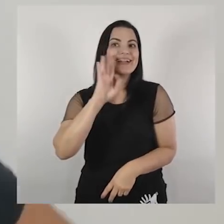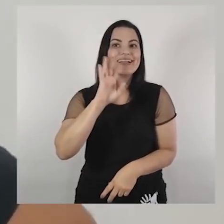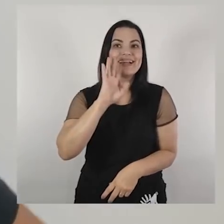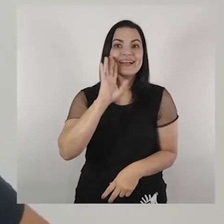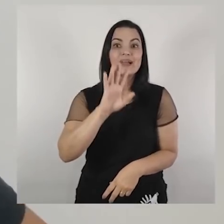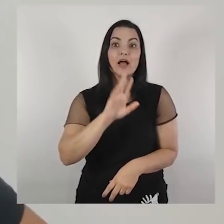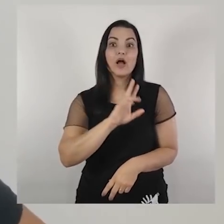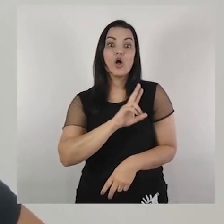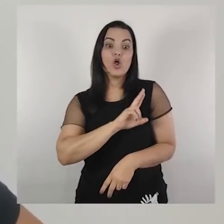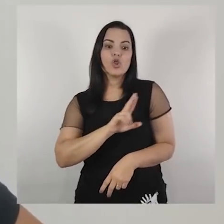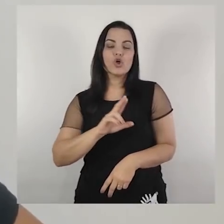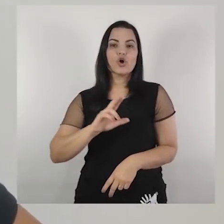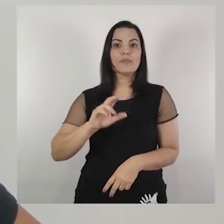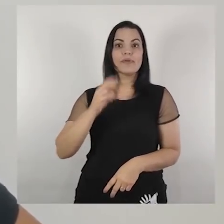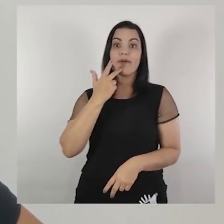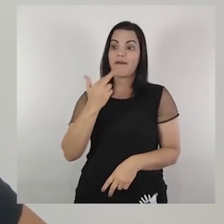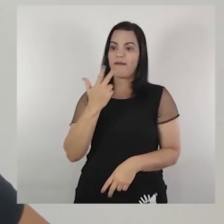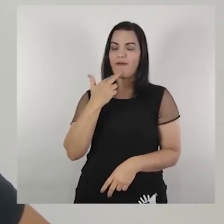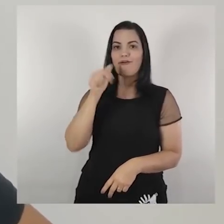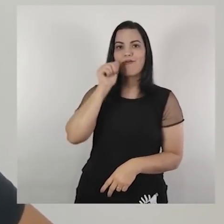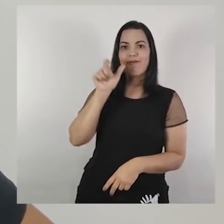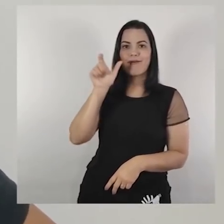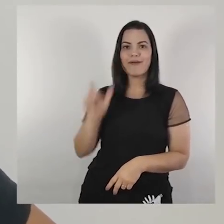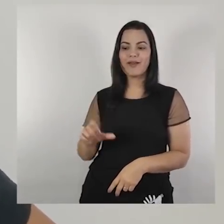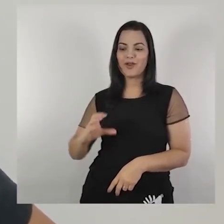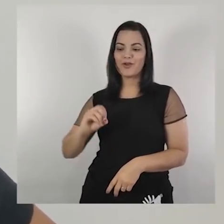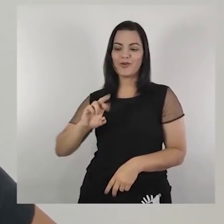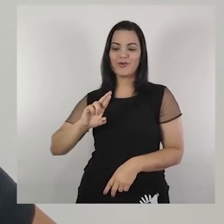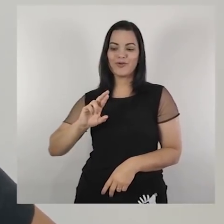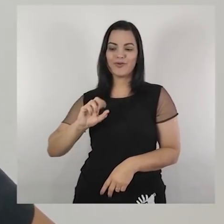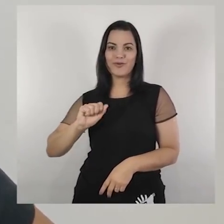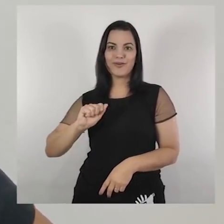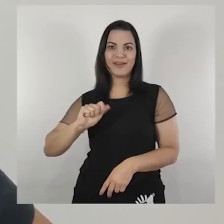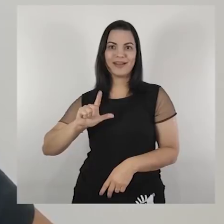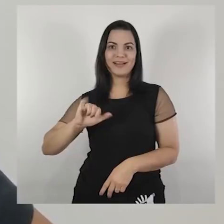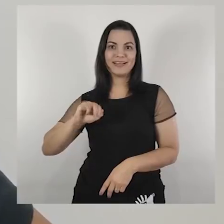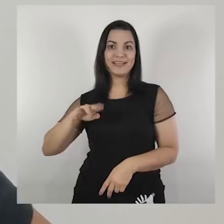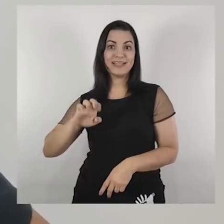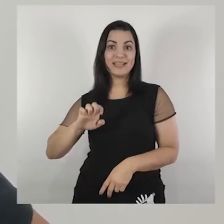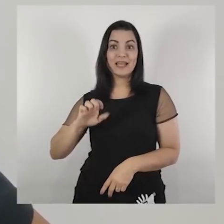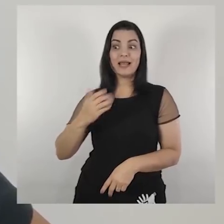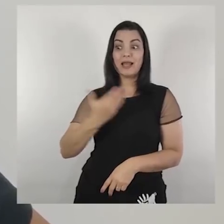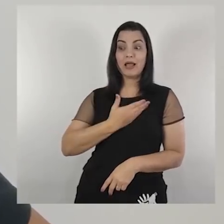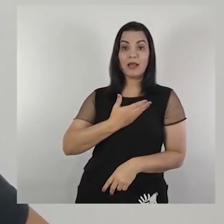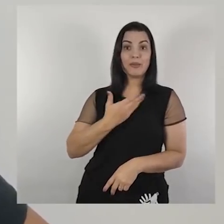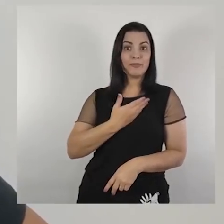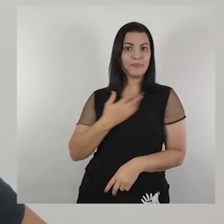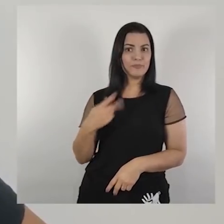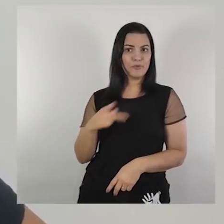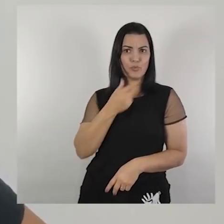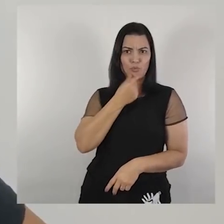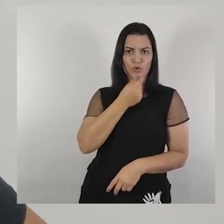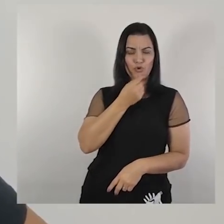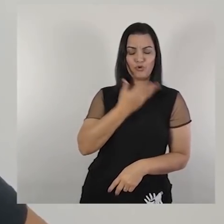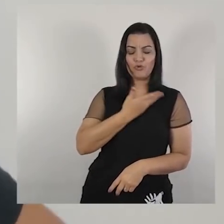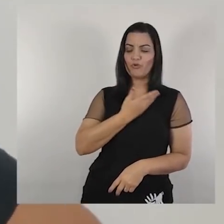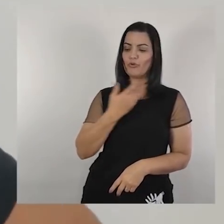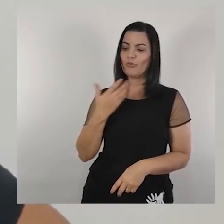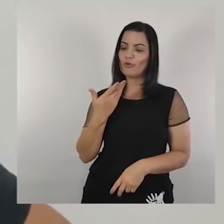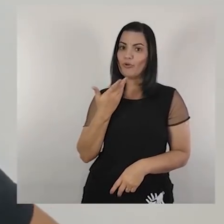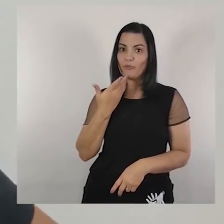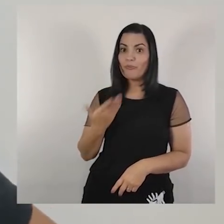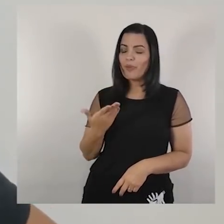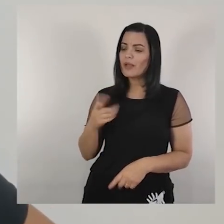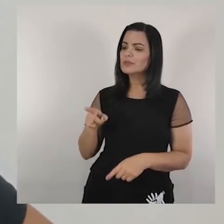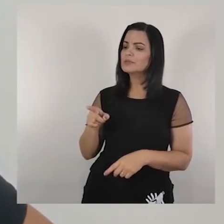A Cor de Coraline. Nessa história, o amigo da Coraline pede para ela um lápis cor de pele.